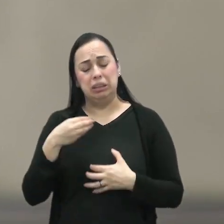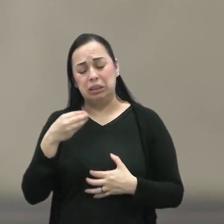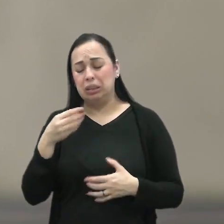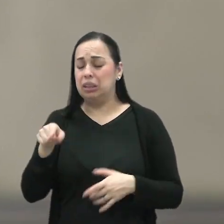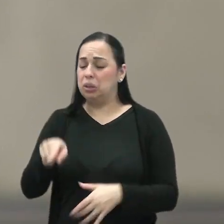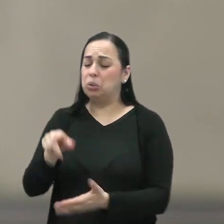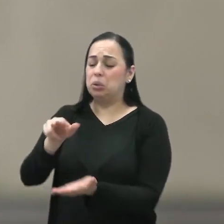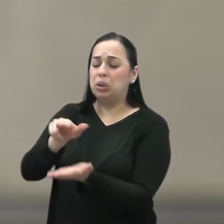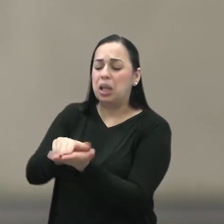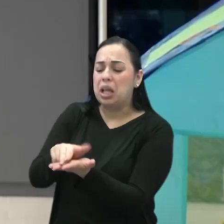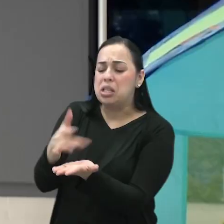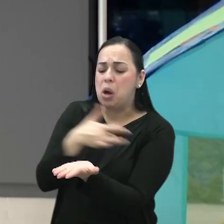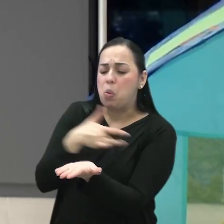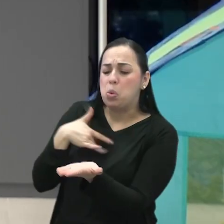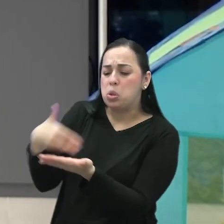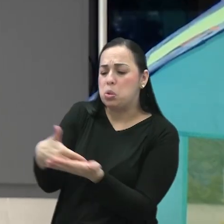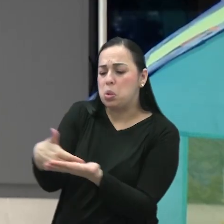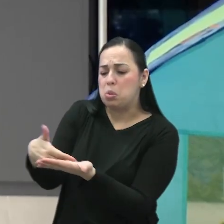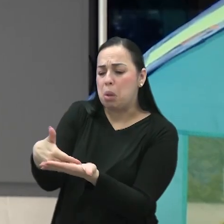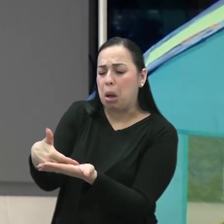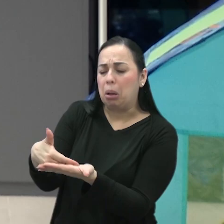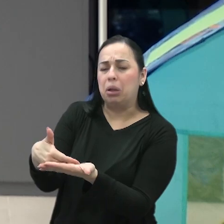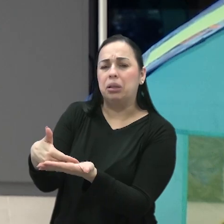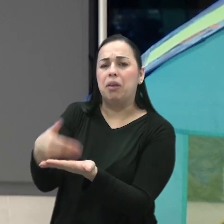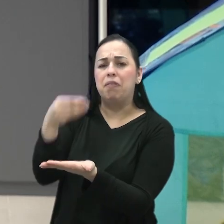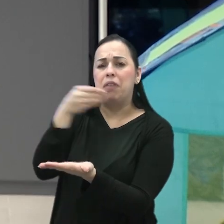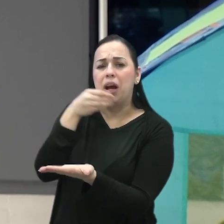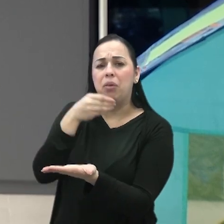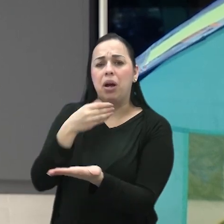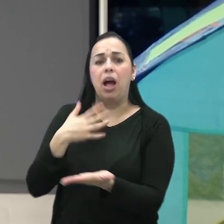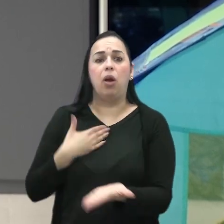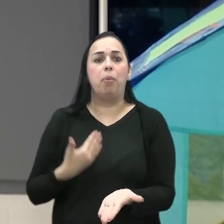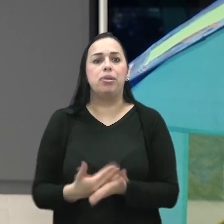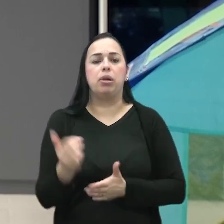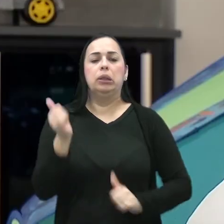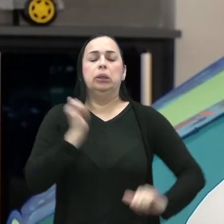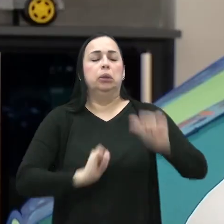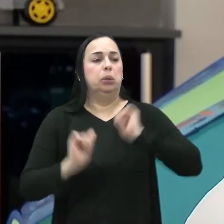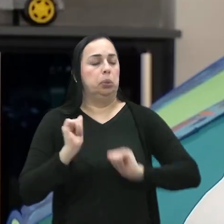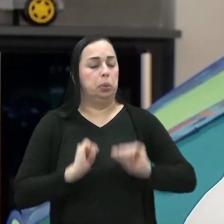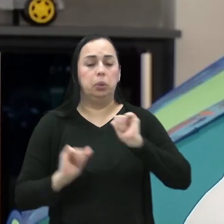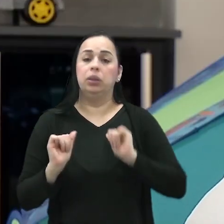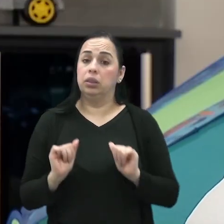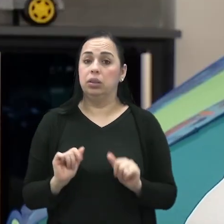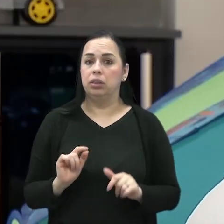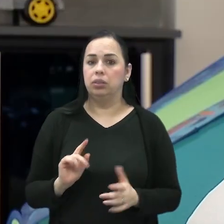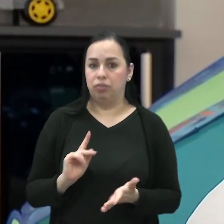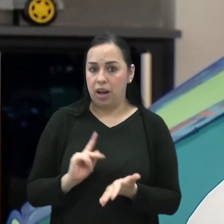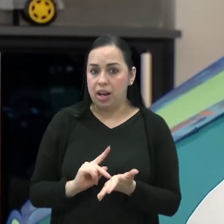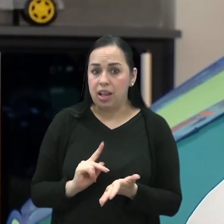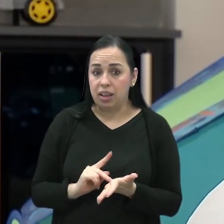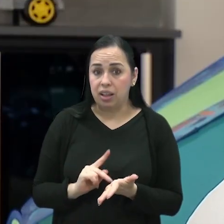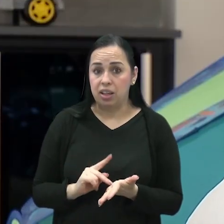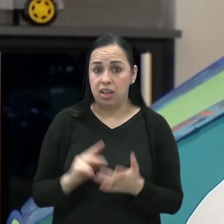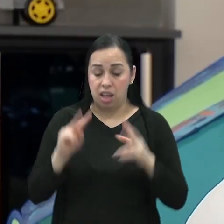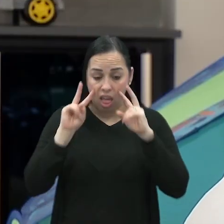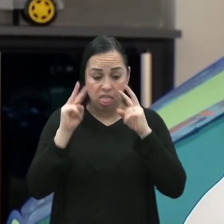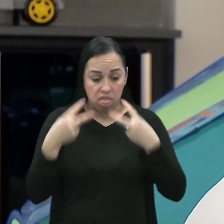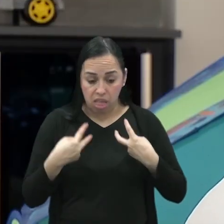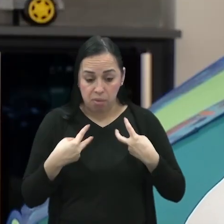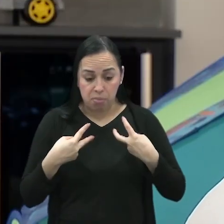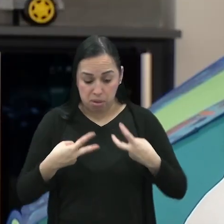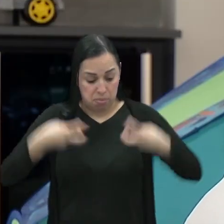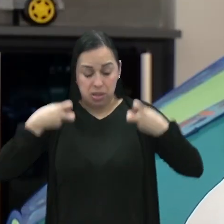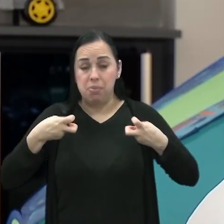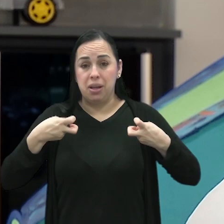fragilidade da saúde do bebê, fez com que ela desenvolvesse ansiedade. Naquele momento, foi difícil eu enxergar